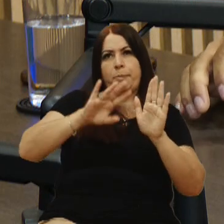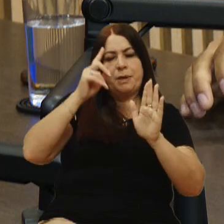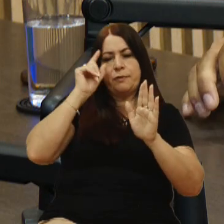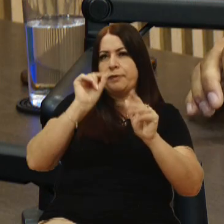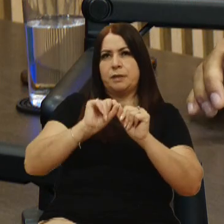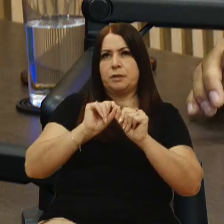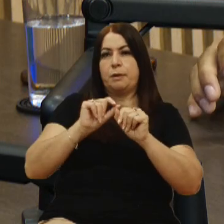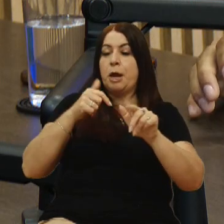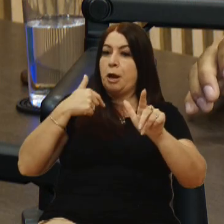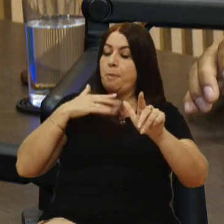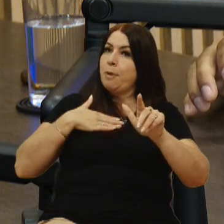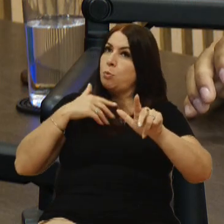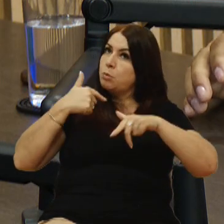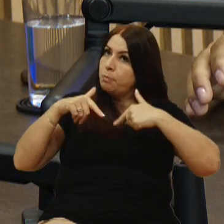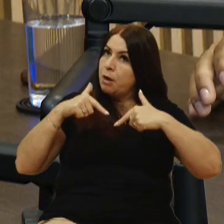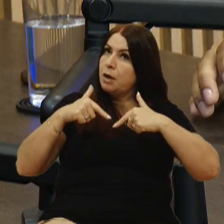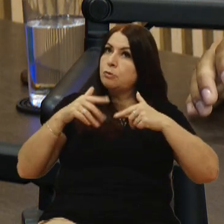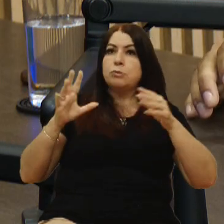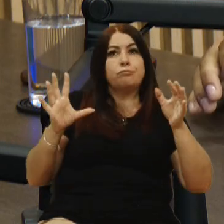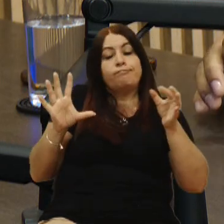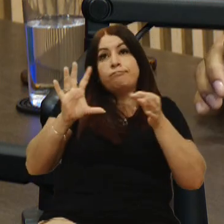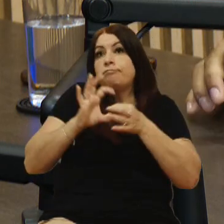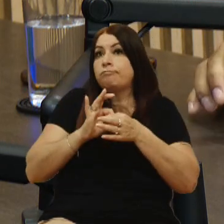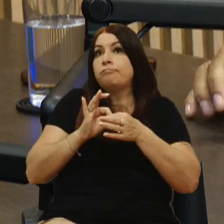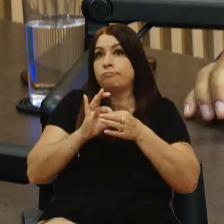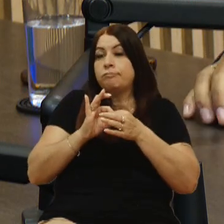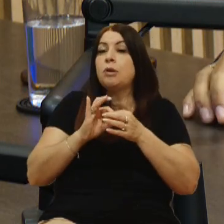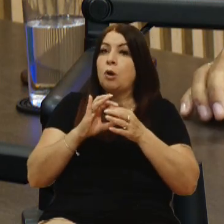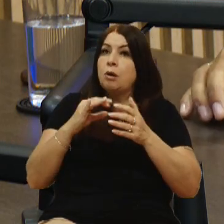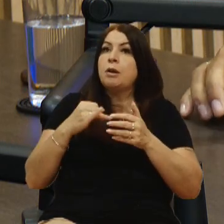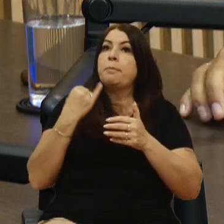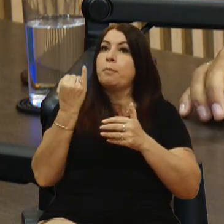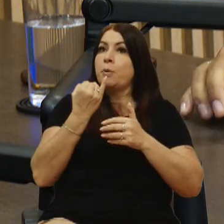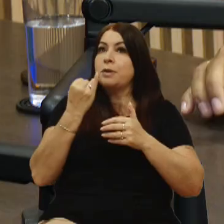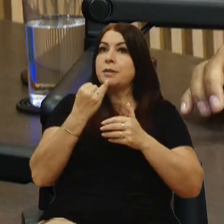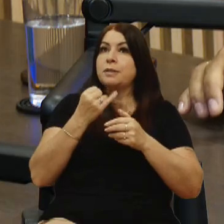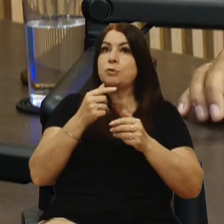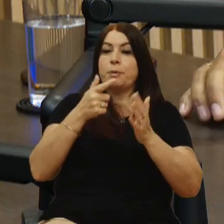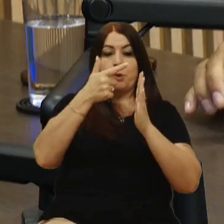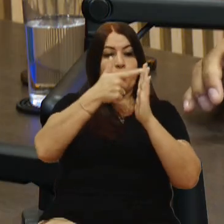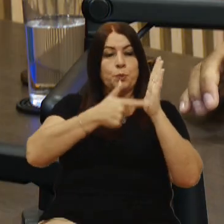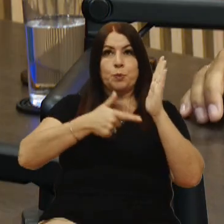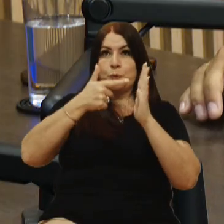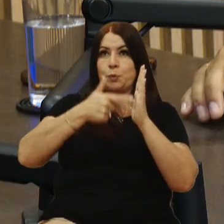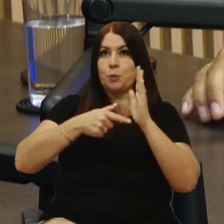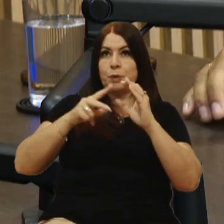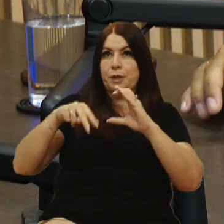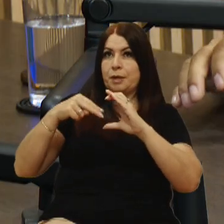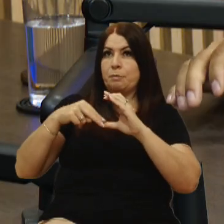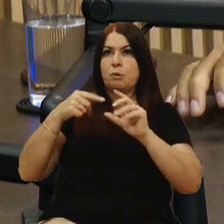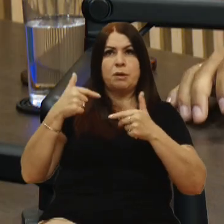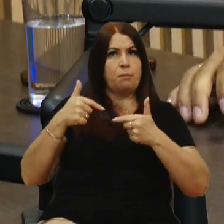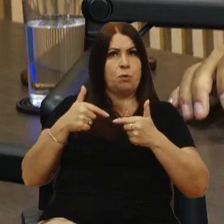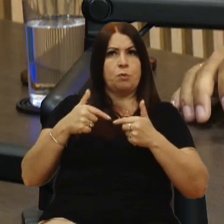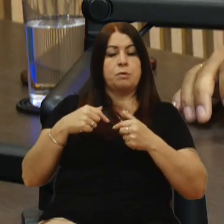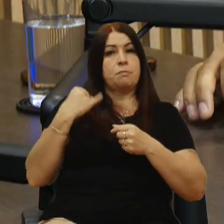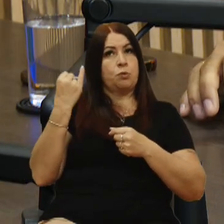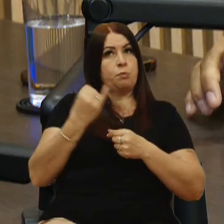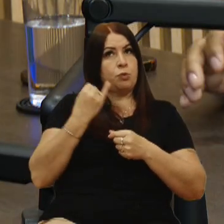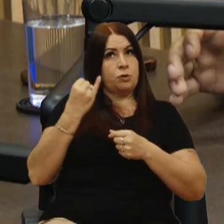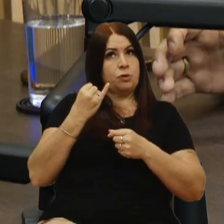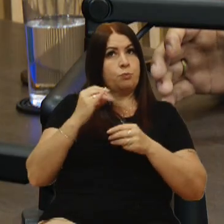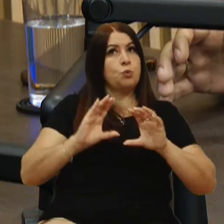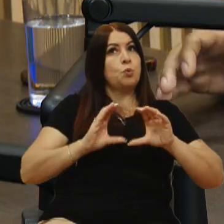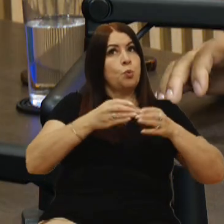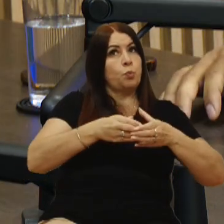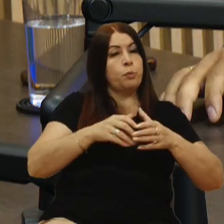meu trabalho, mas elas andam atreladas. Então, a importância de nós ter um soldador aqui na Câmara, um trabalhador, aqui é muito importante para a